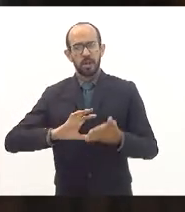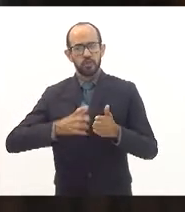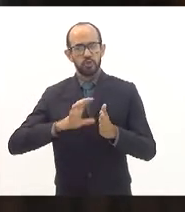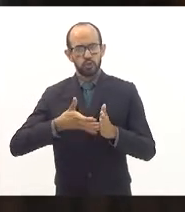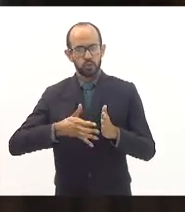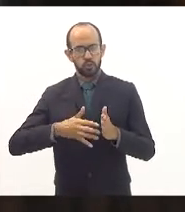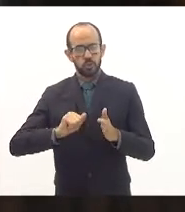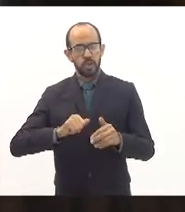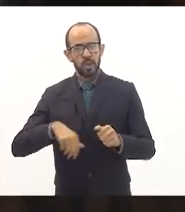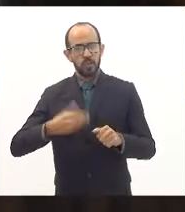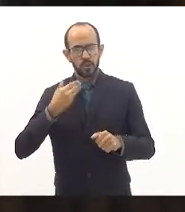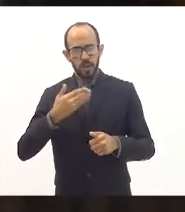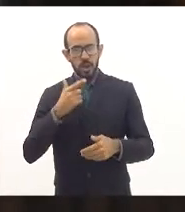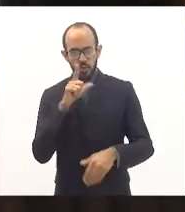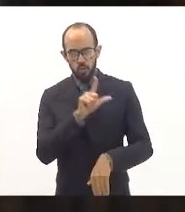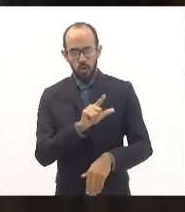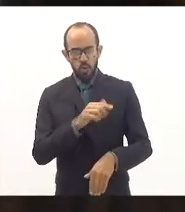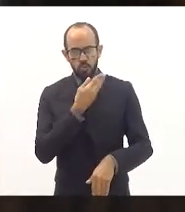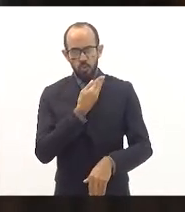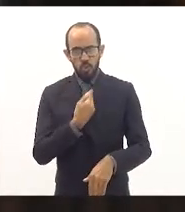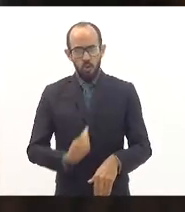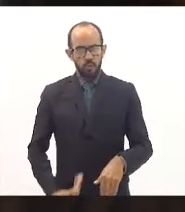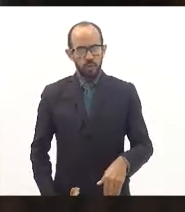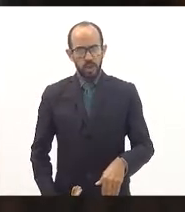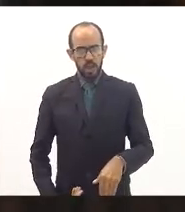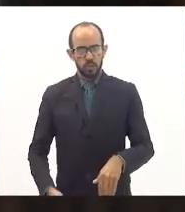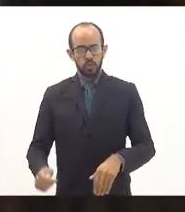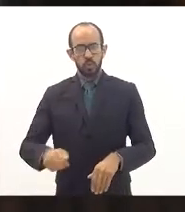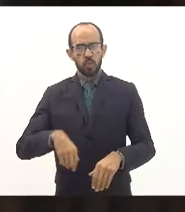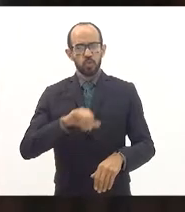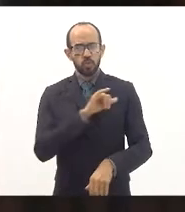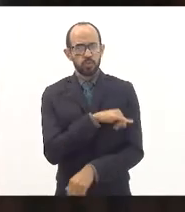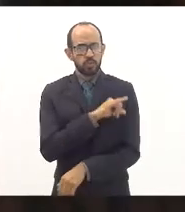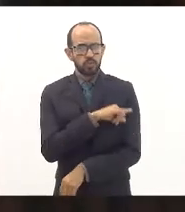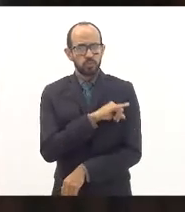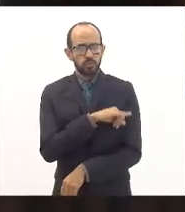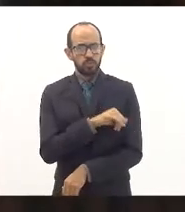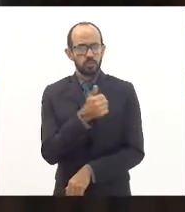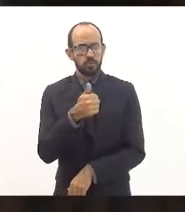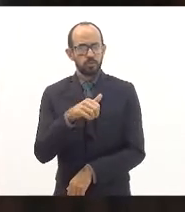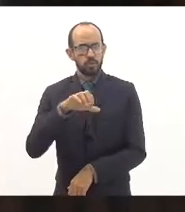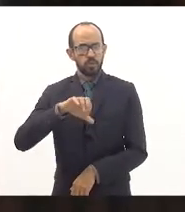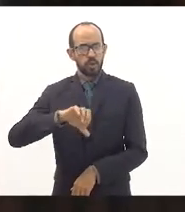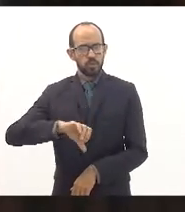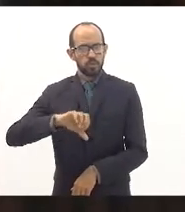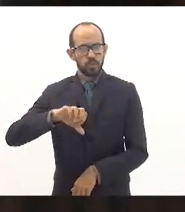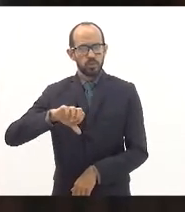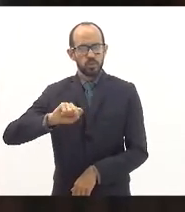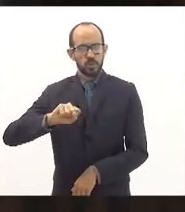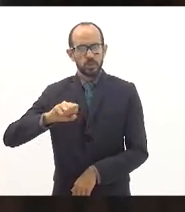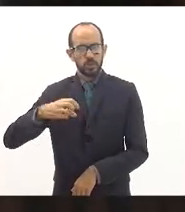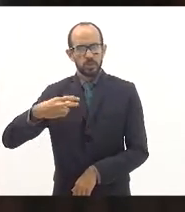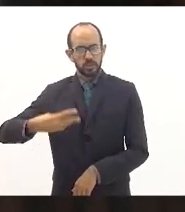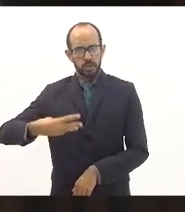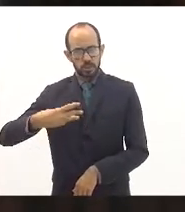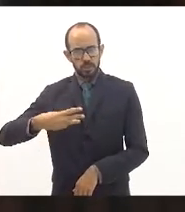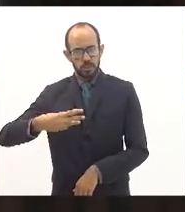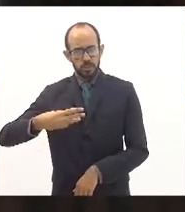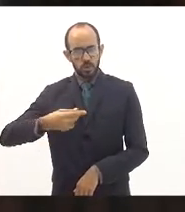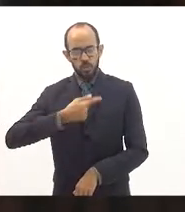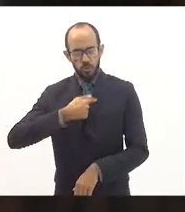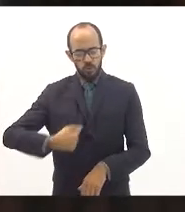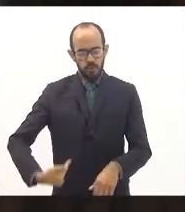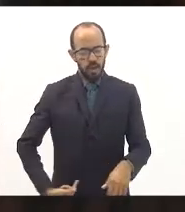eleito governador do Rio de Janeiro em 1983. Como governador do Rio, Brizola desenvolveu